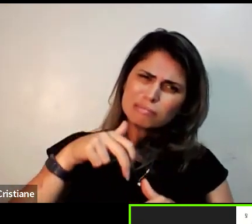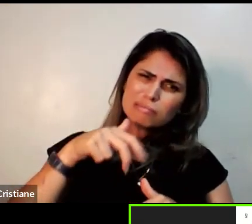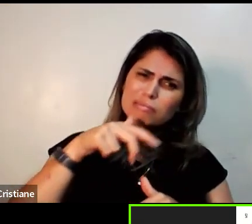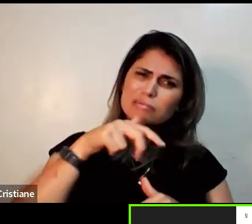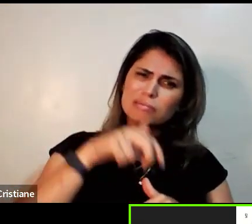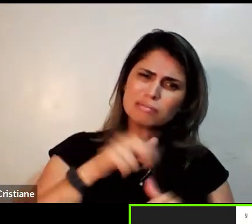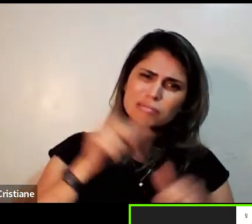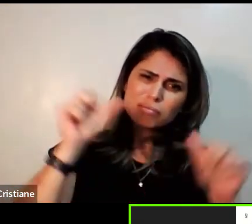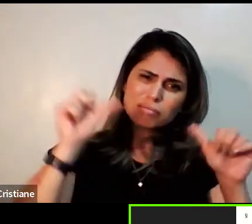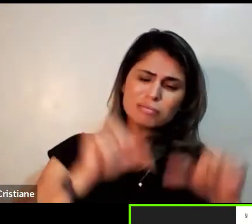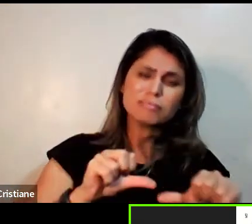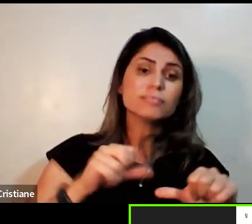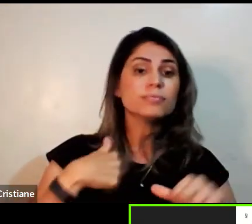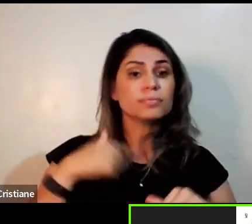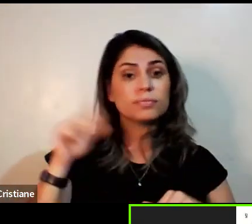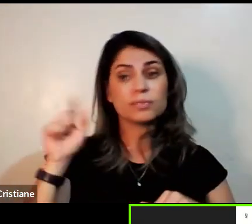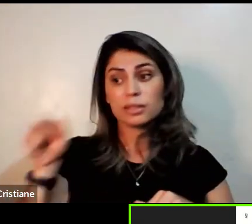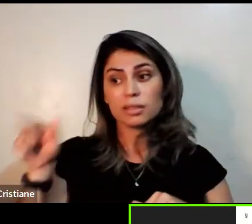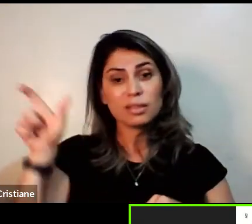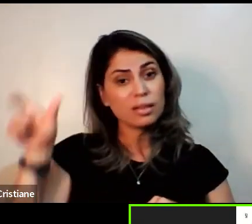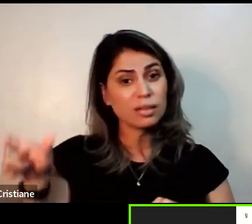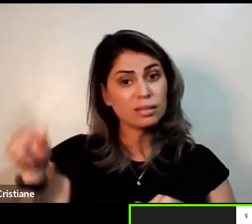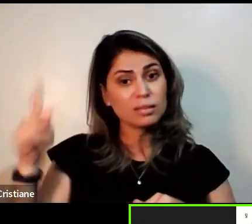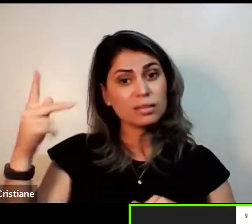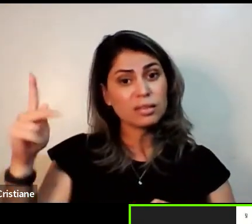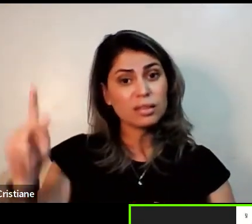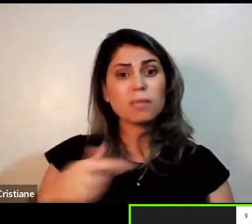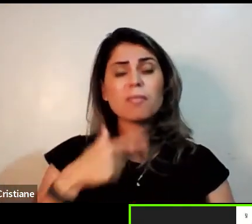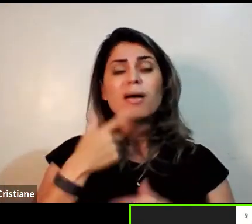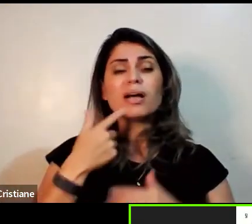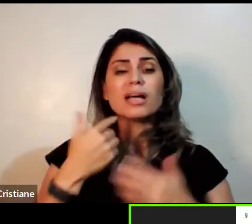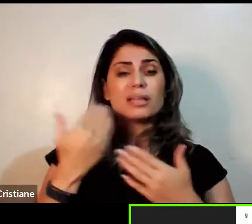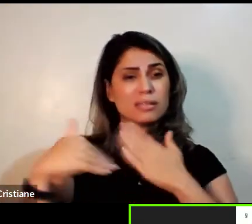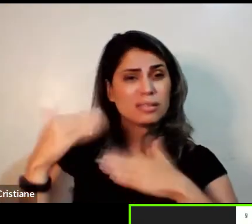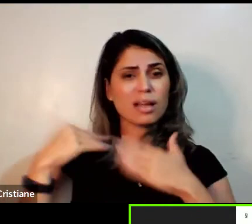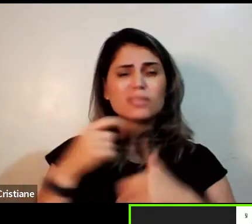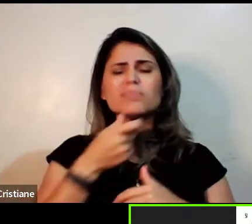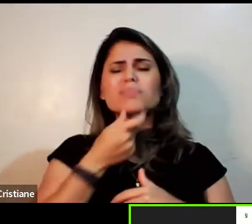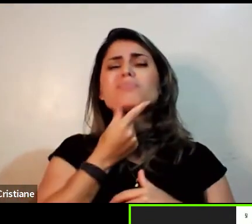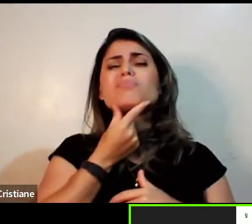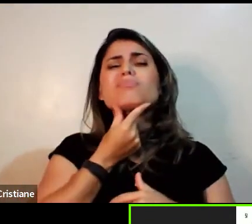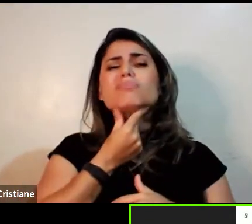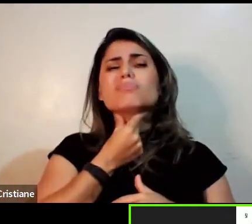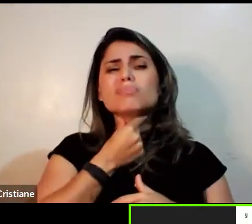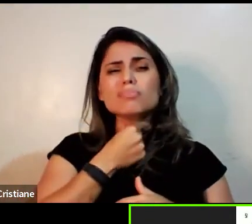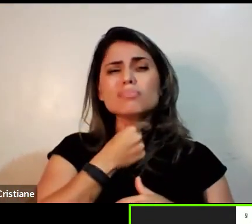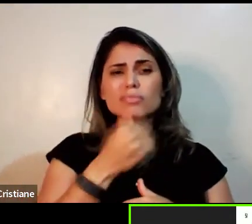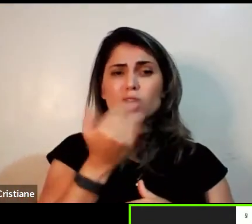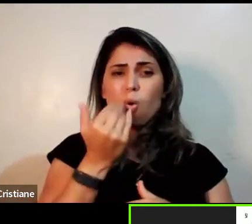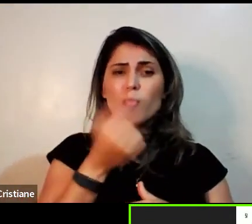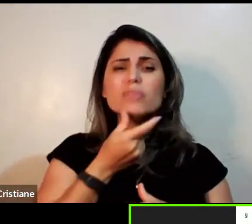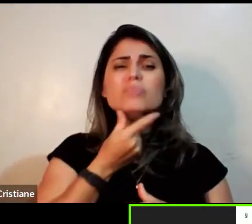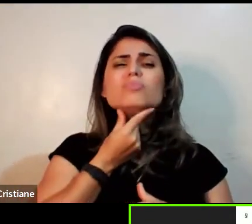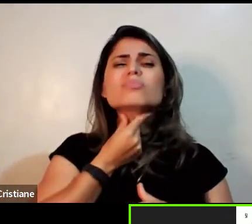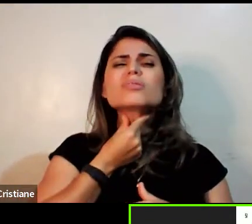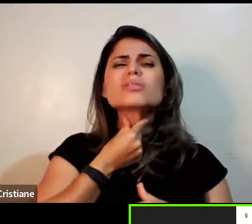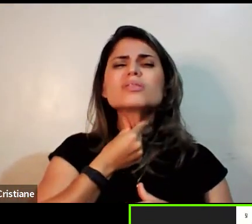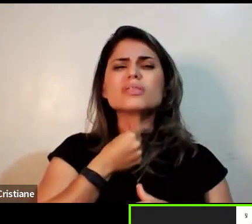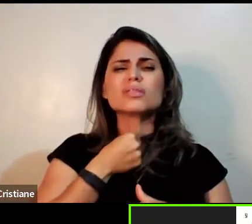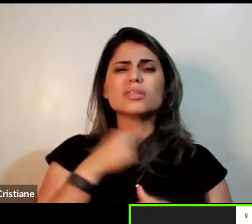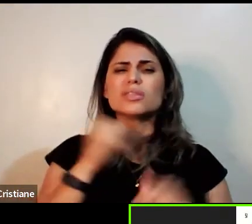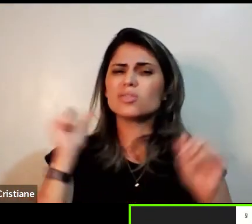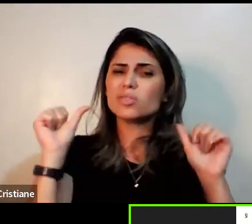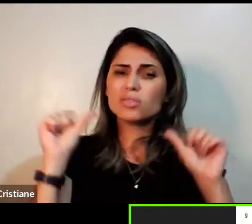ele é bem magrinho, não conseguia engolir a comida, ele tem fraqueza para engolir. Durante uma refeição, às vezes ele tinha que ir no banheiro